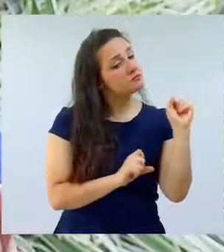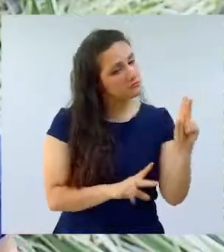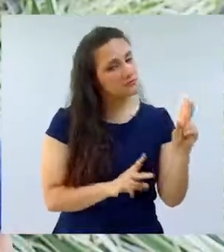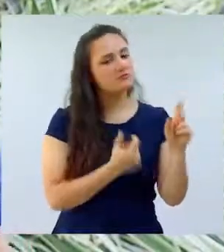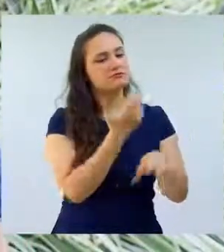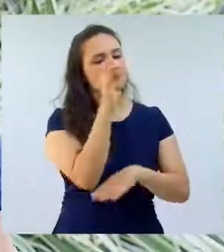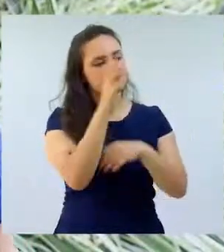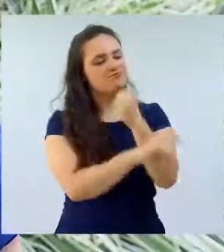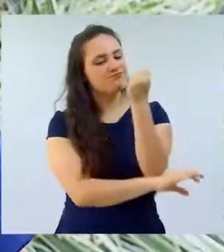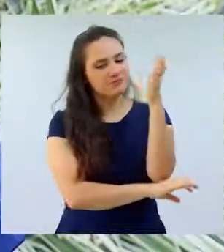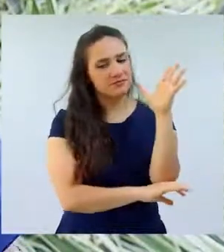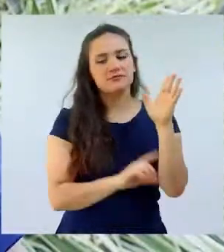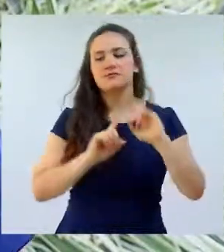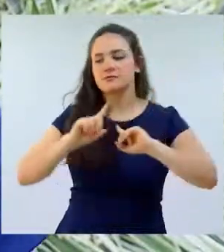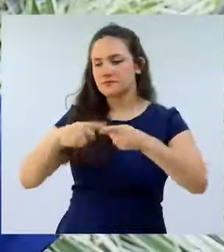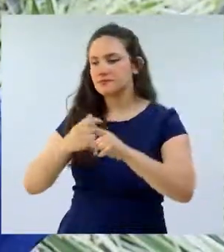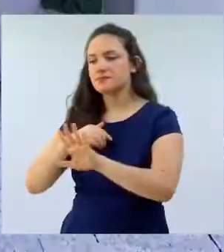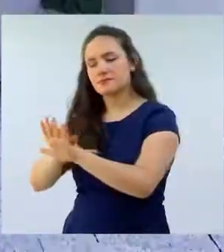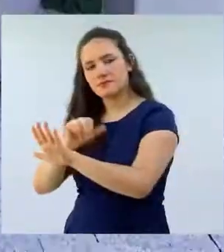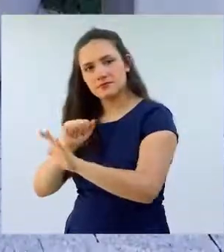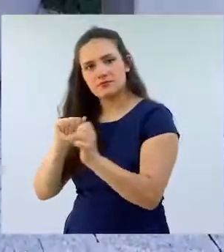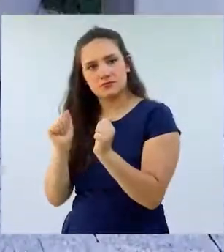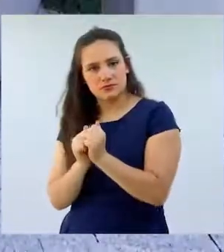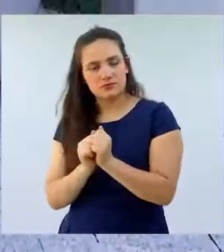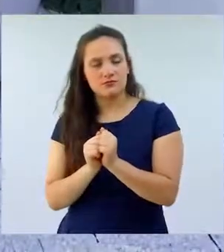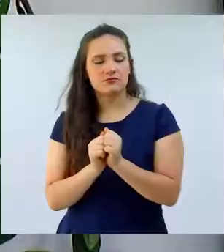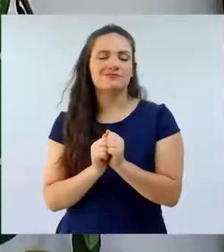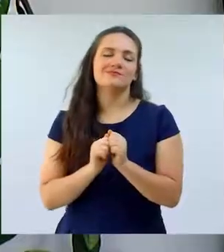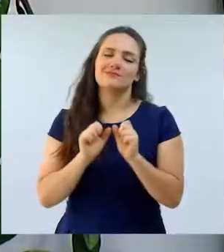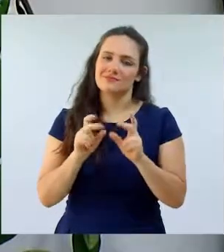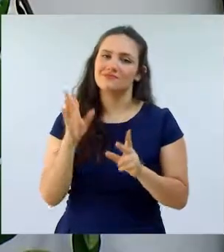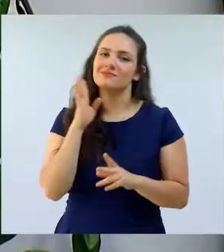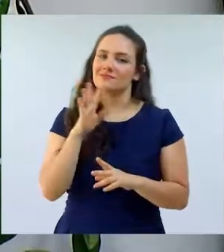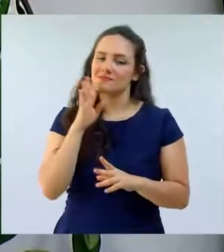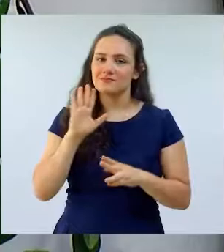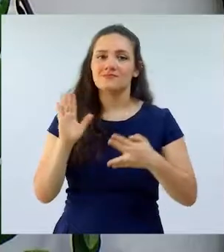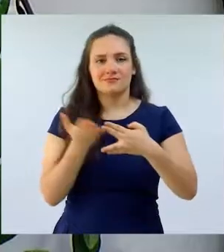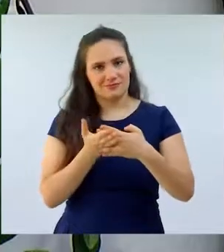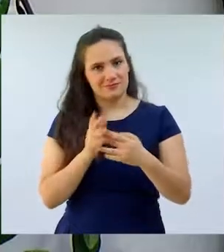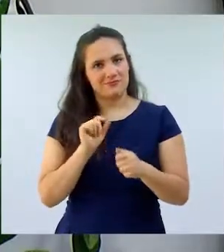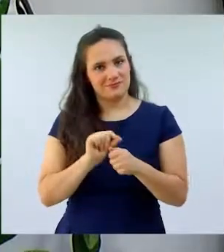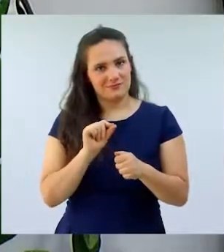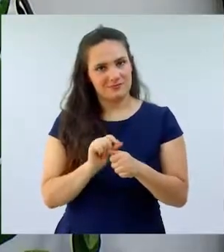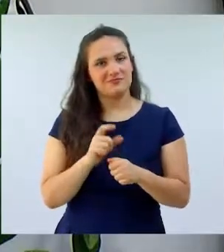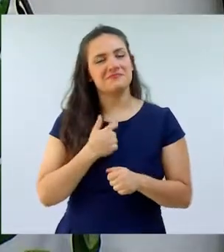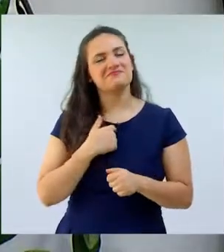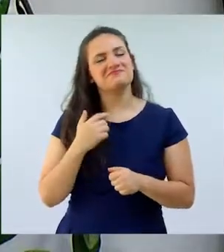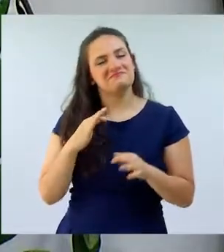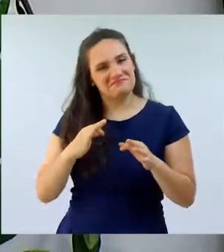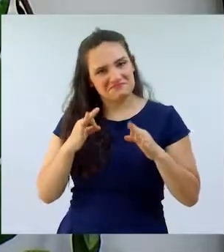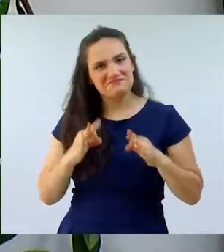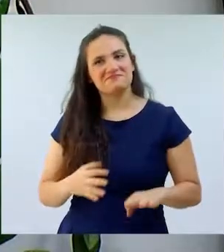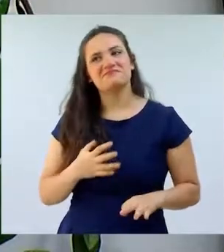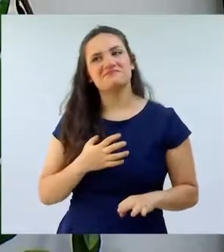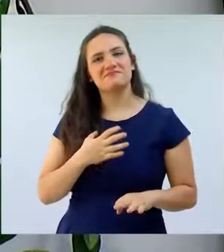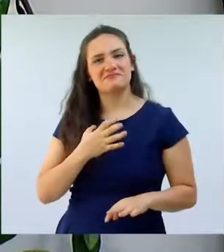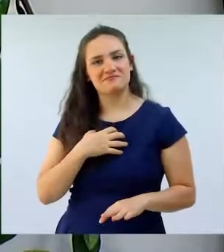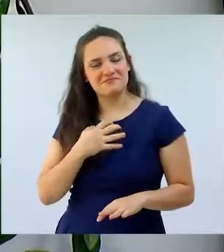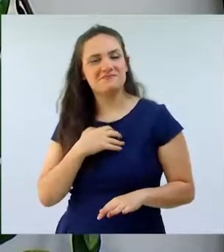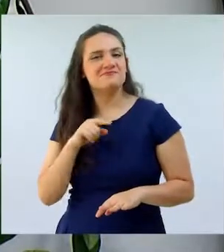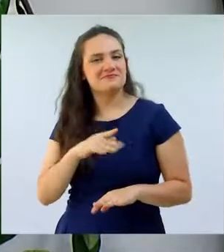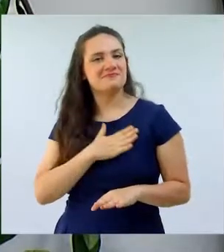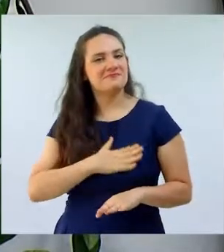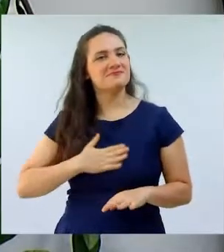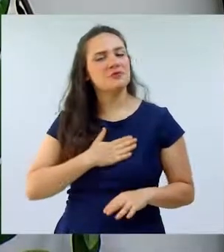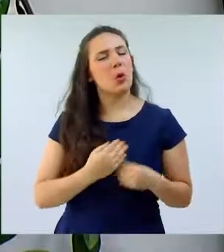dei como a interferência do homem sobre a natureza. Mas daqui a pouquinho a gente fala mais sobre isso, a gente tem que fazer um breve intervalo. Daqui a pouquinho eu tenho certeza que você está adorando essa conversa, né,